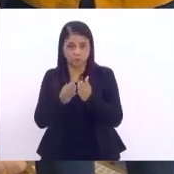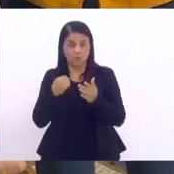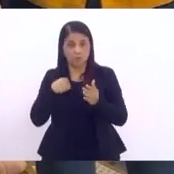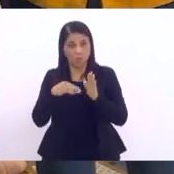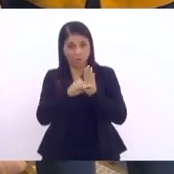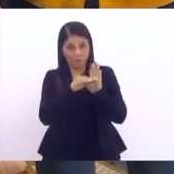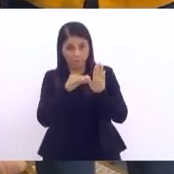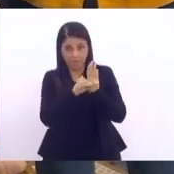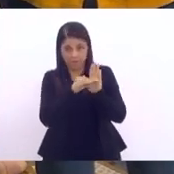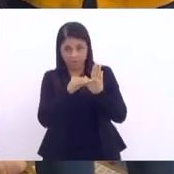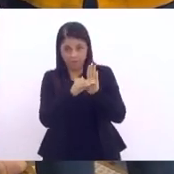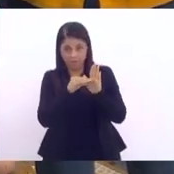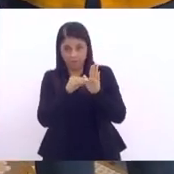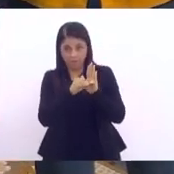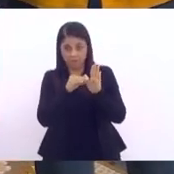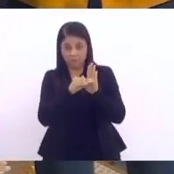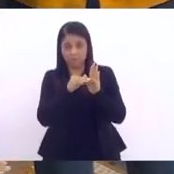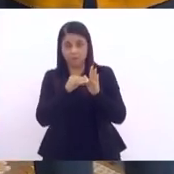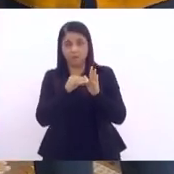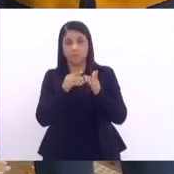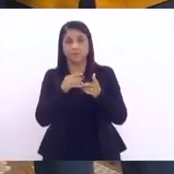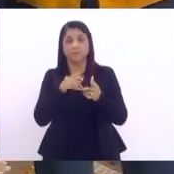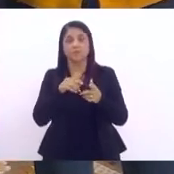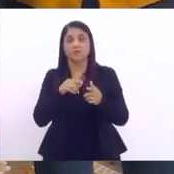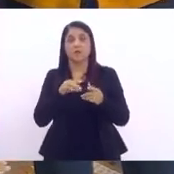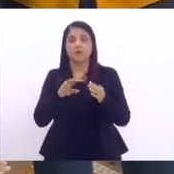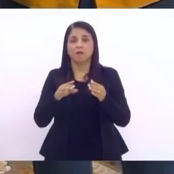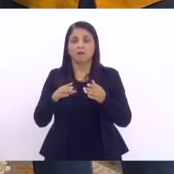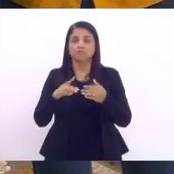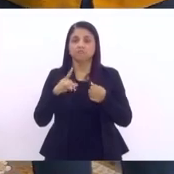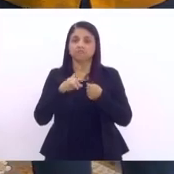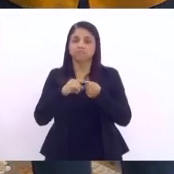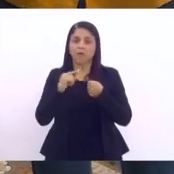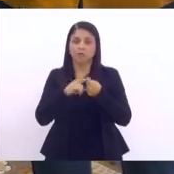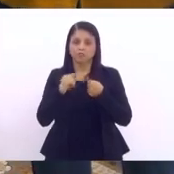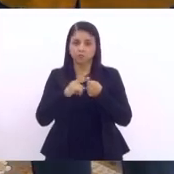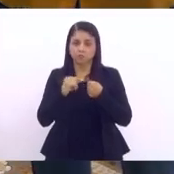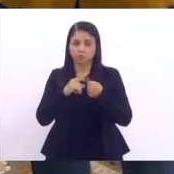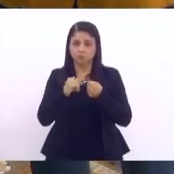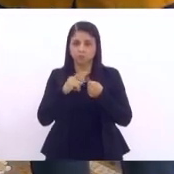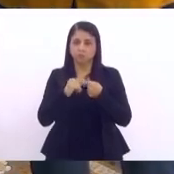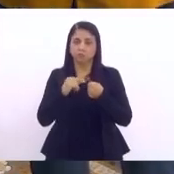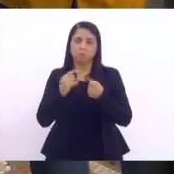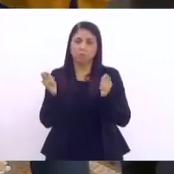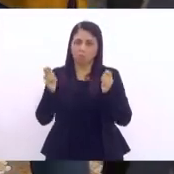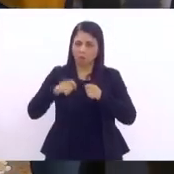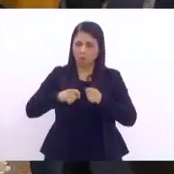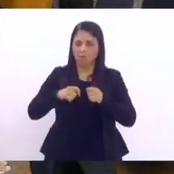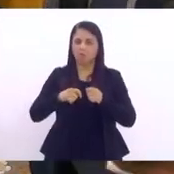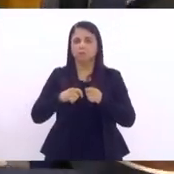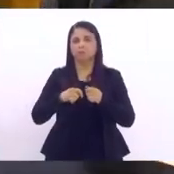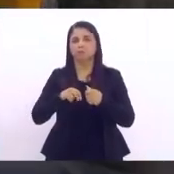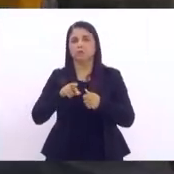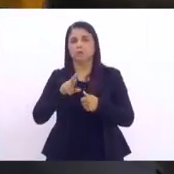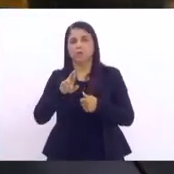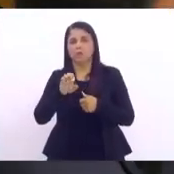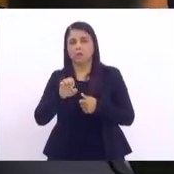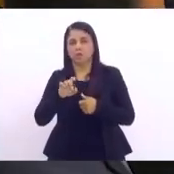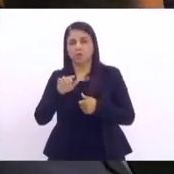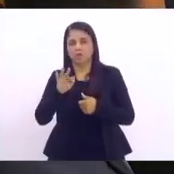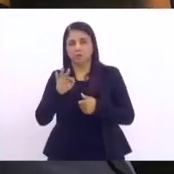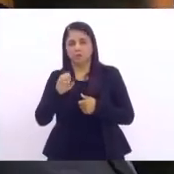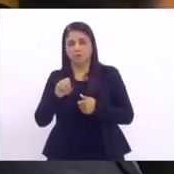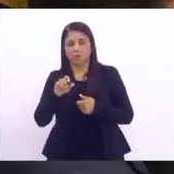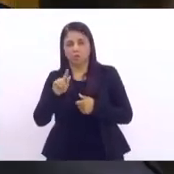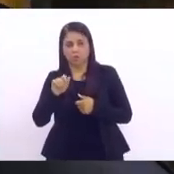artigo. Então, claro que o artigo pode ser revogado a posteriori de aprovar, de sancionar a